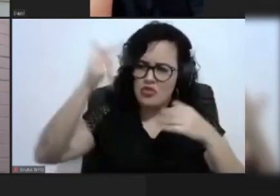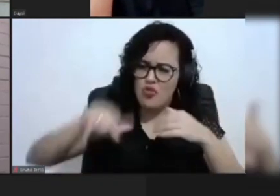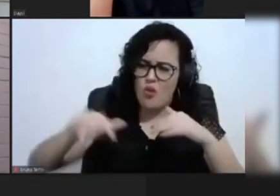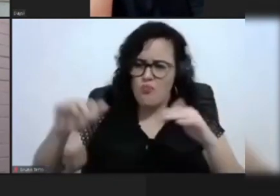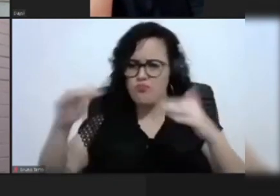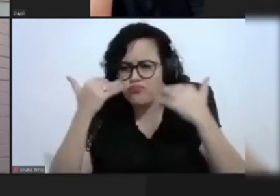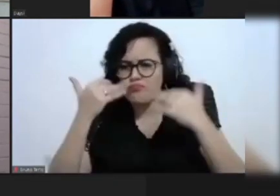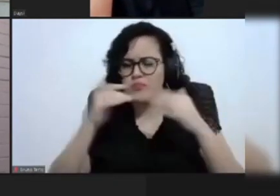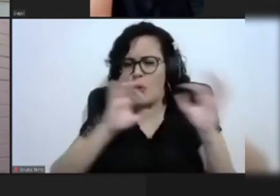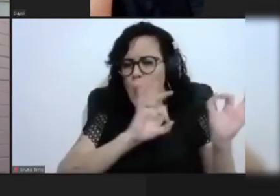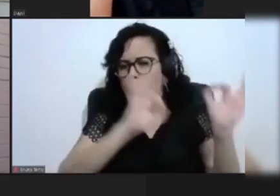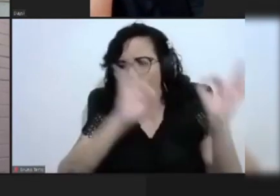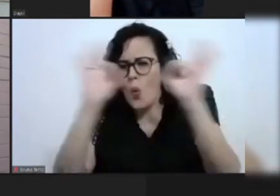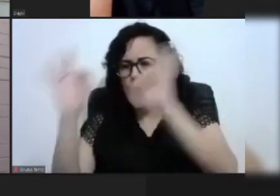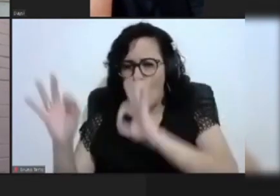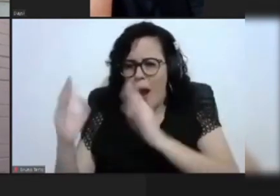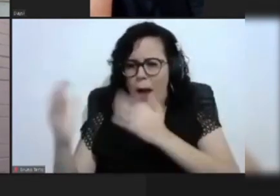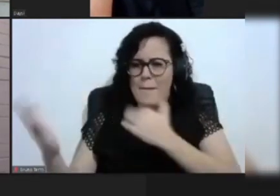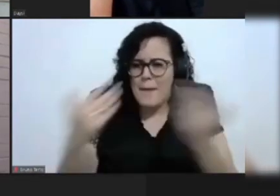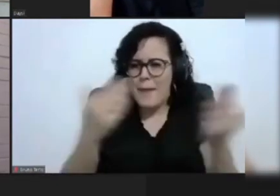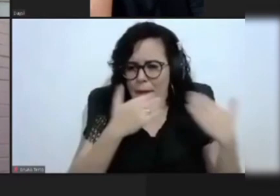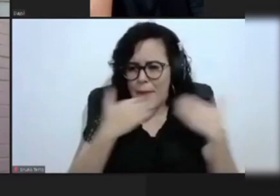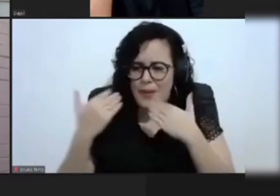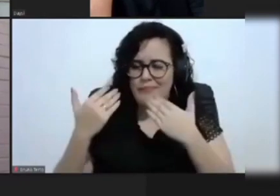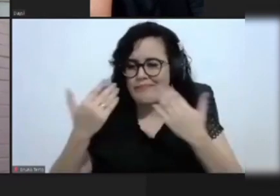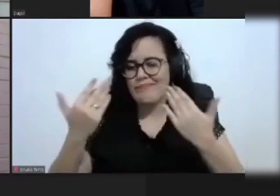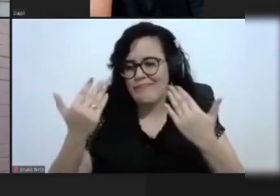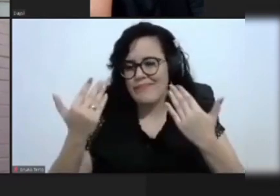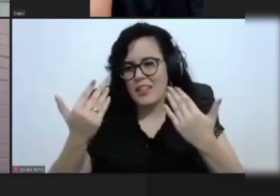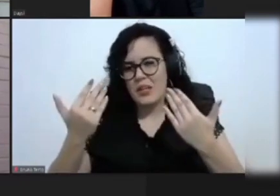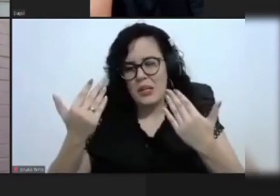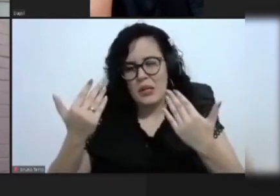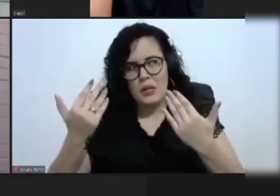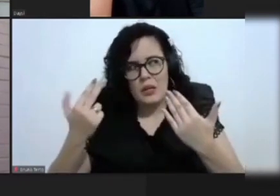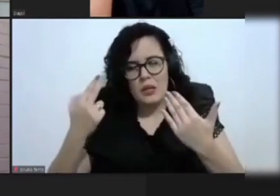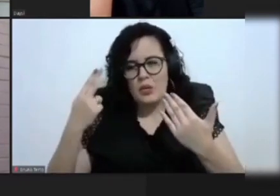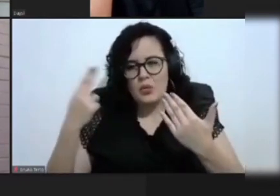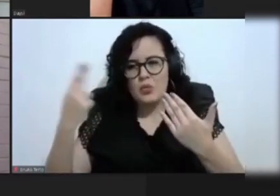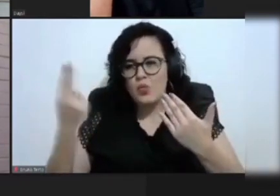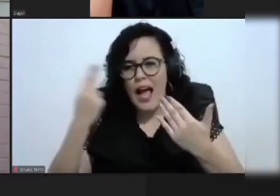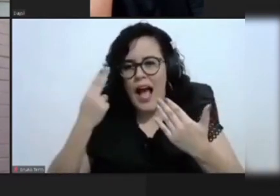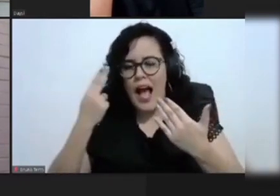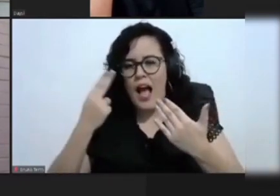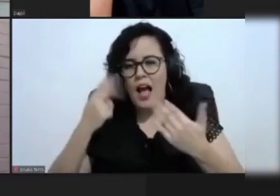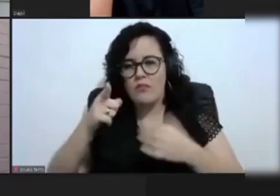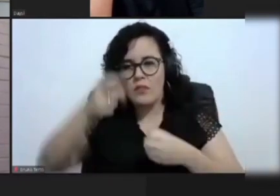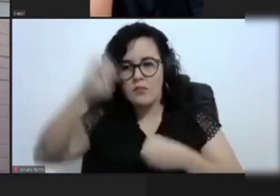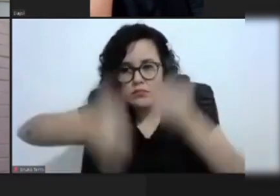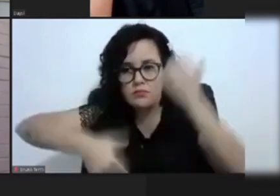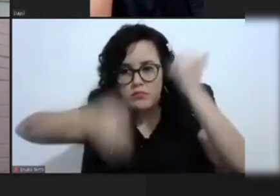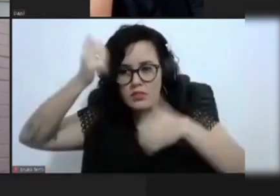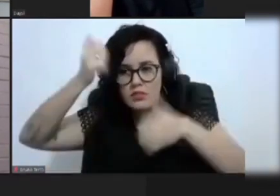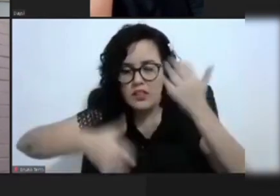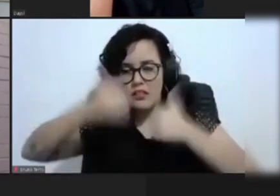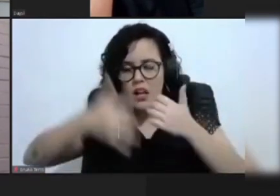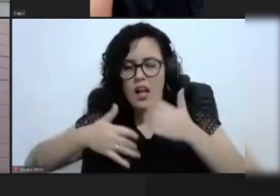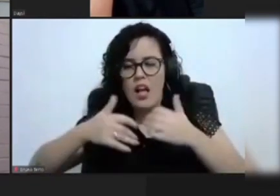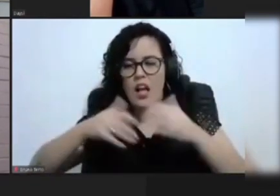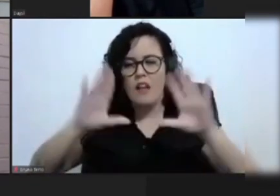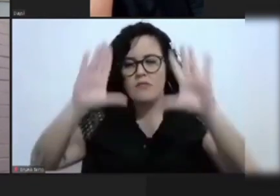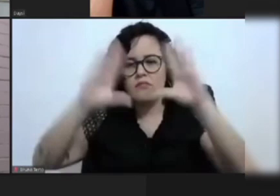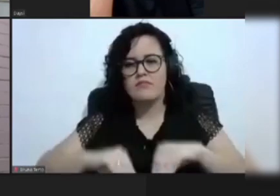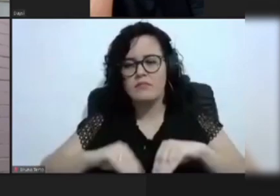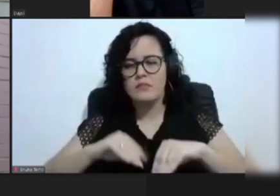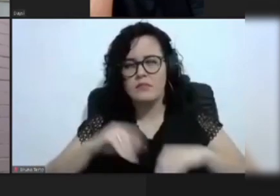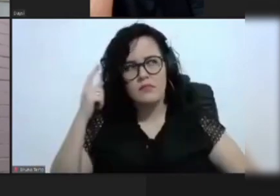esse encontro, essa conversa. Não dá para a gente sair, ouvir vocês e sair daqui sem querer